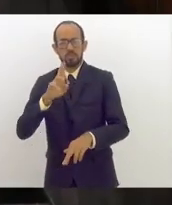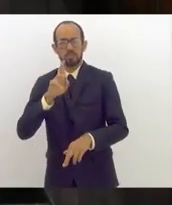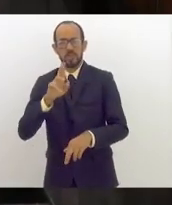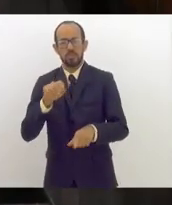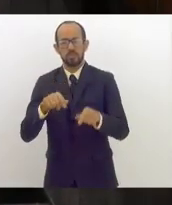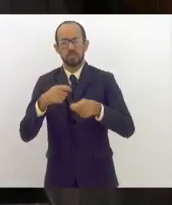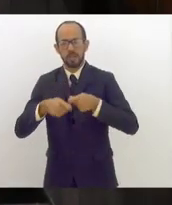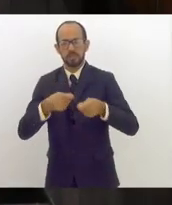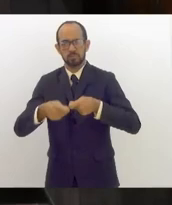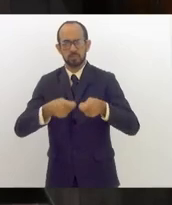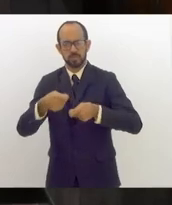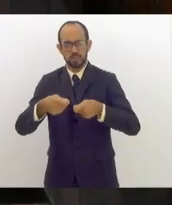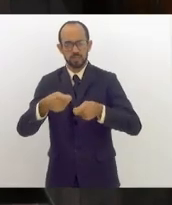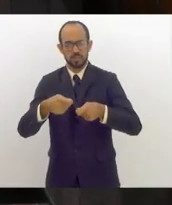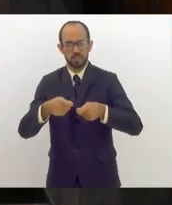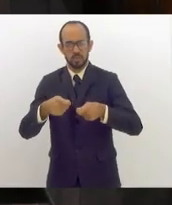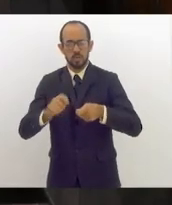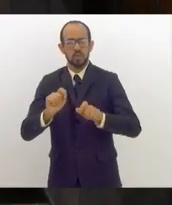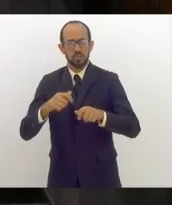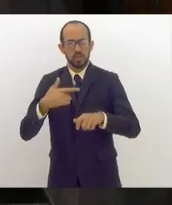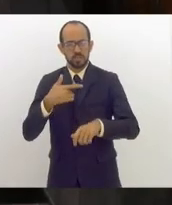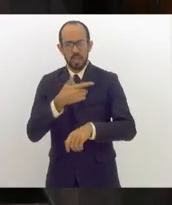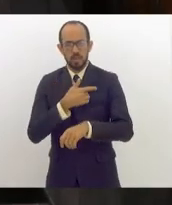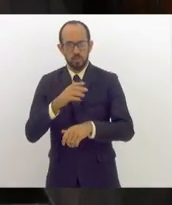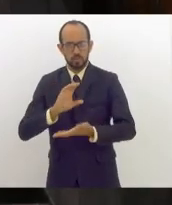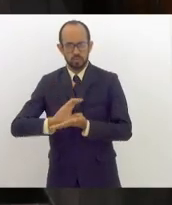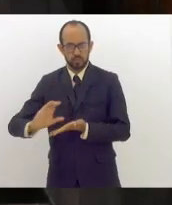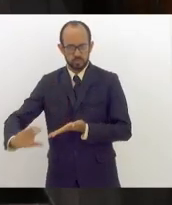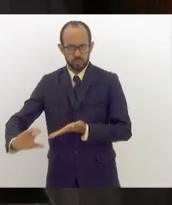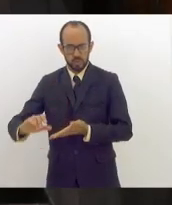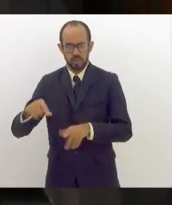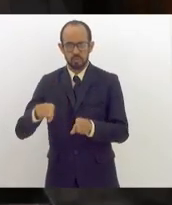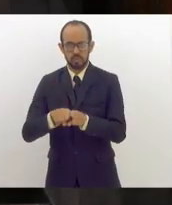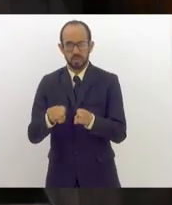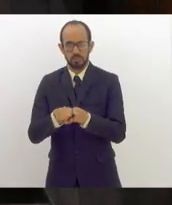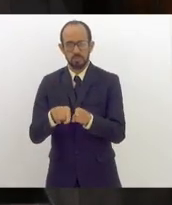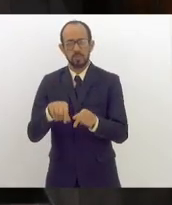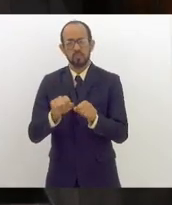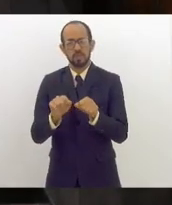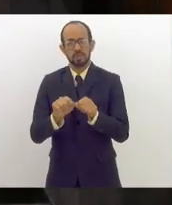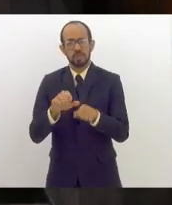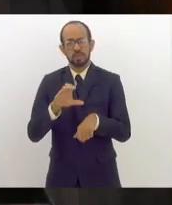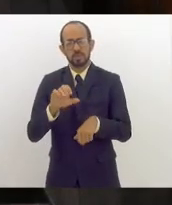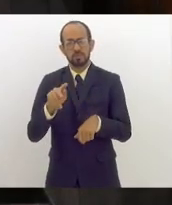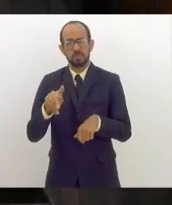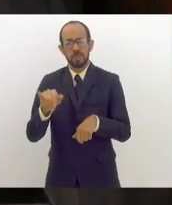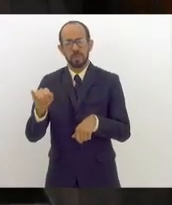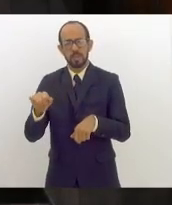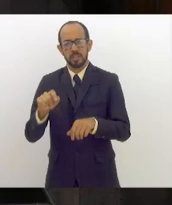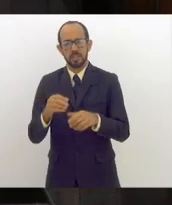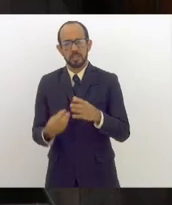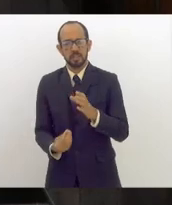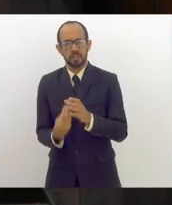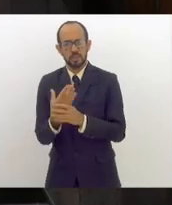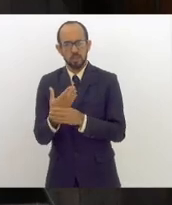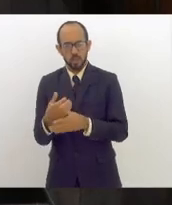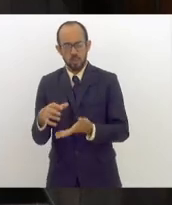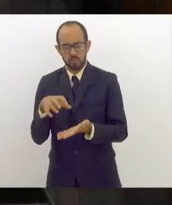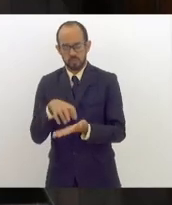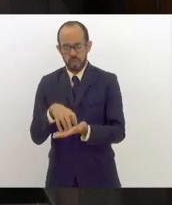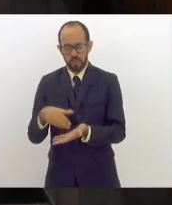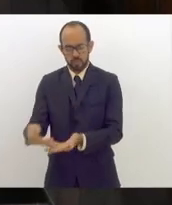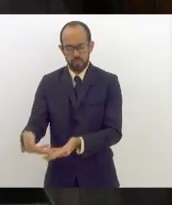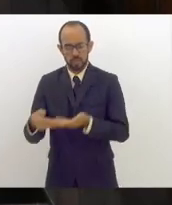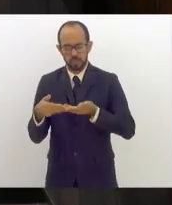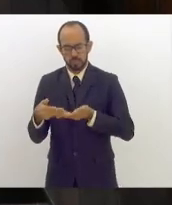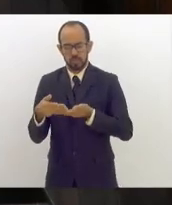instaurou a CPI que fiscalizou a destinação dessas verbas aos municípios onde foi possível criar Centro de Atendimento para salvar